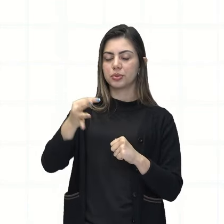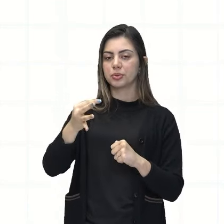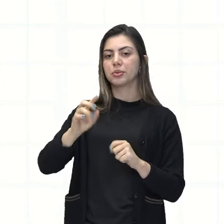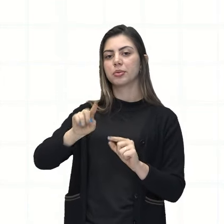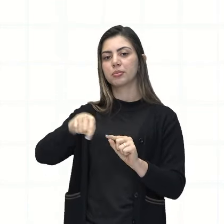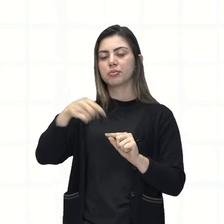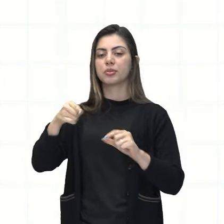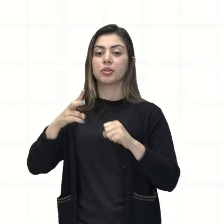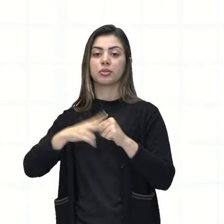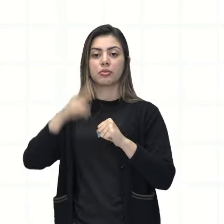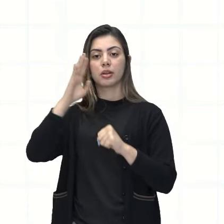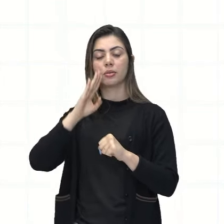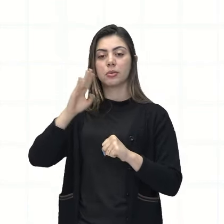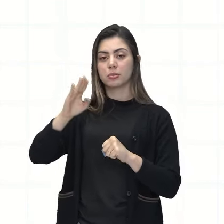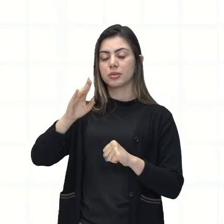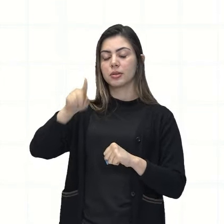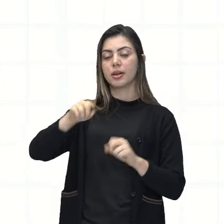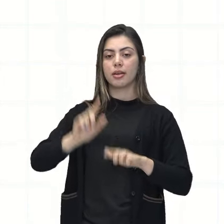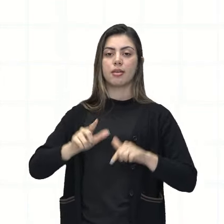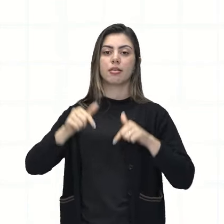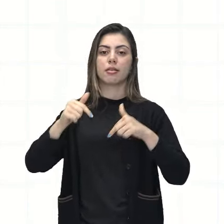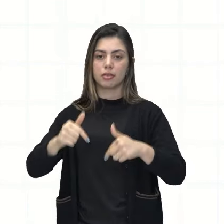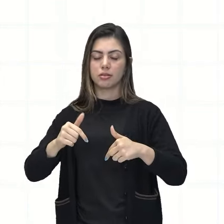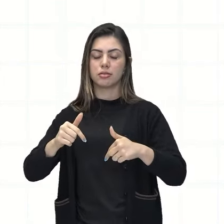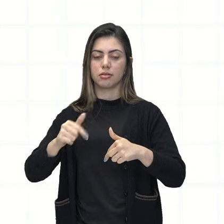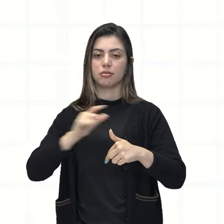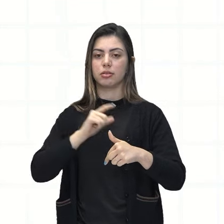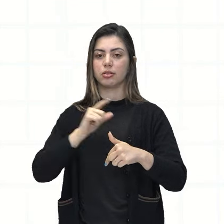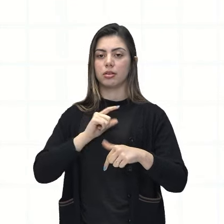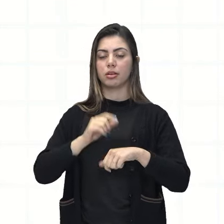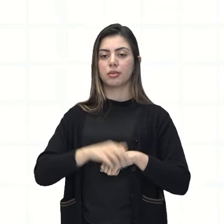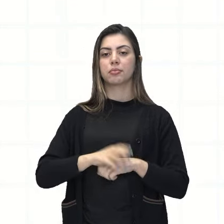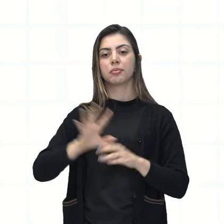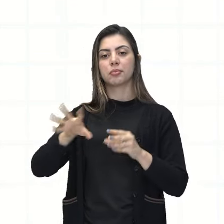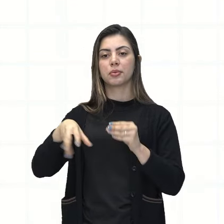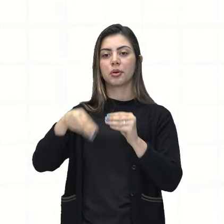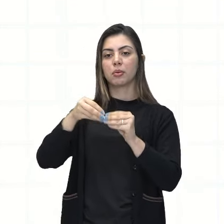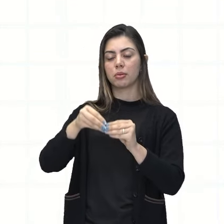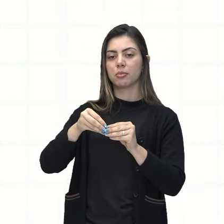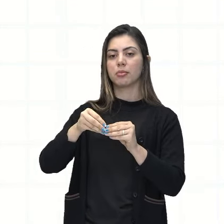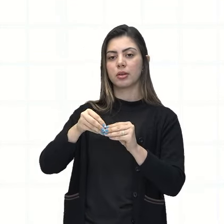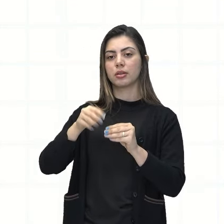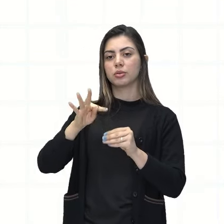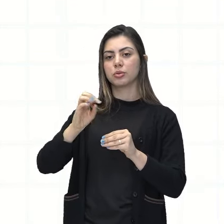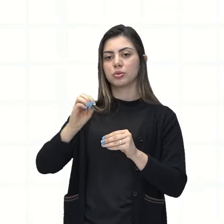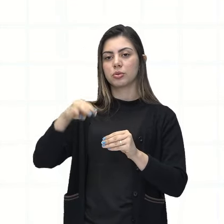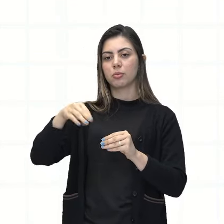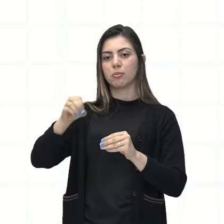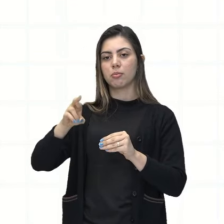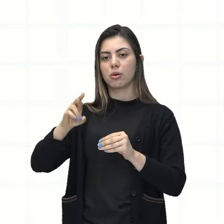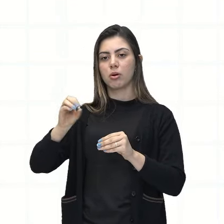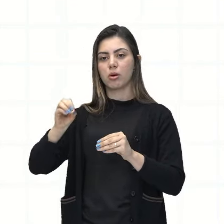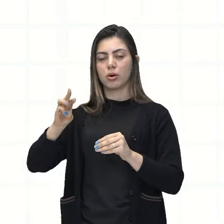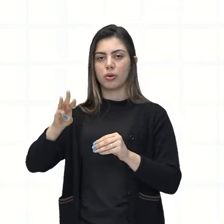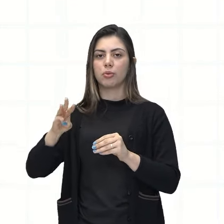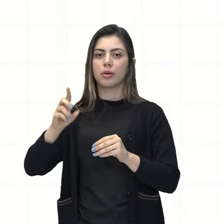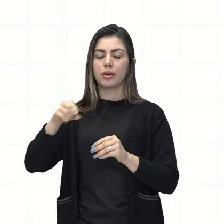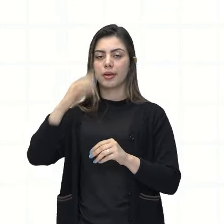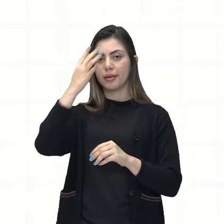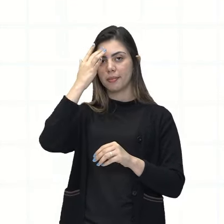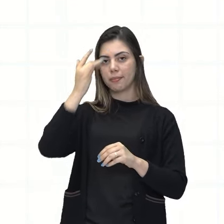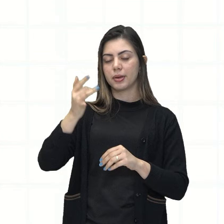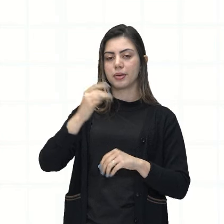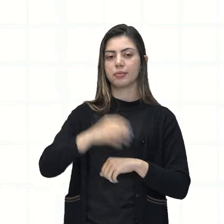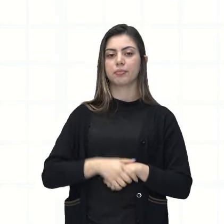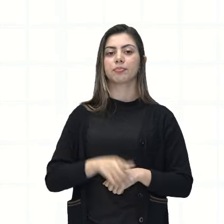verbo principal, que é cook, que é a atividade que ela vai realizar, e a palavra tomorrow de complemento, que é amanhã. Ela vai